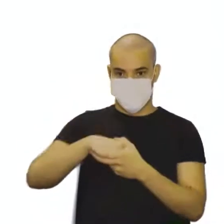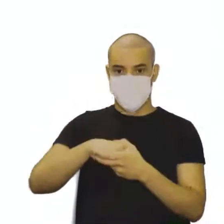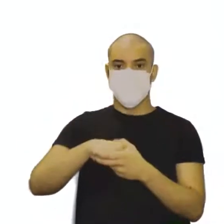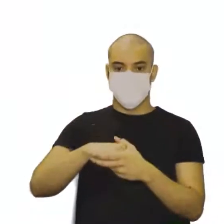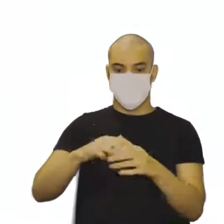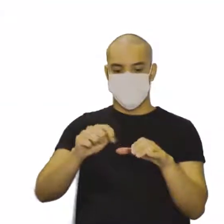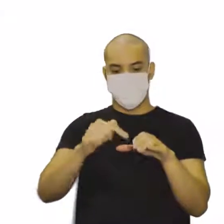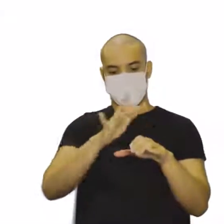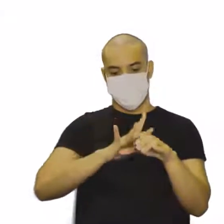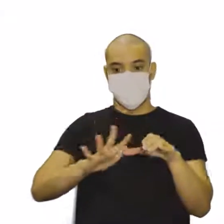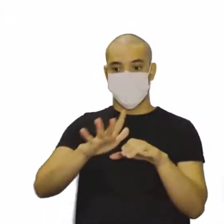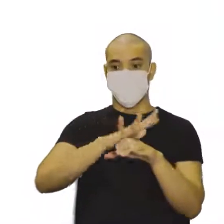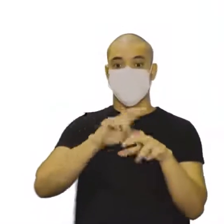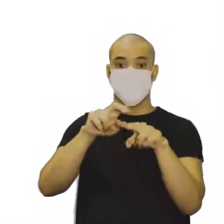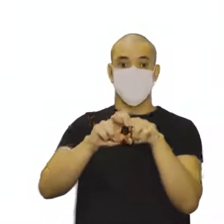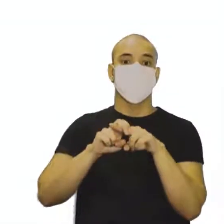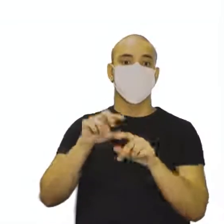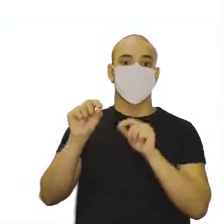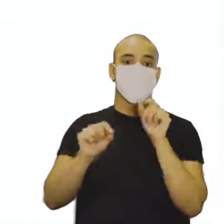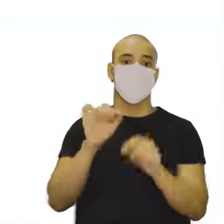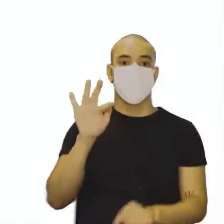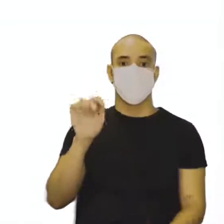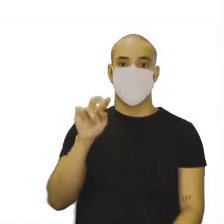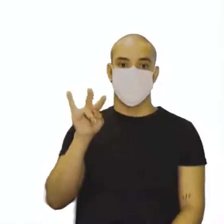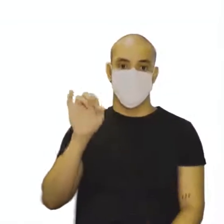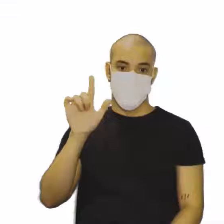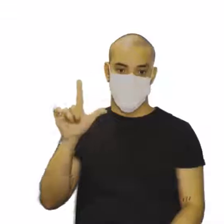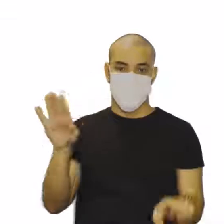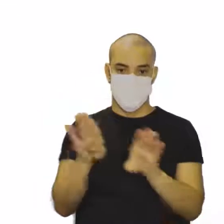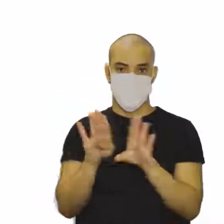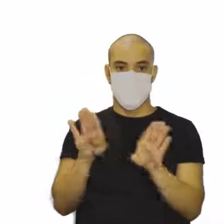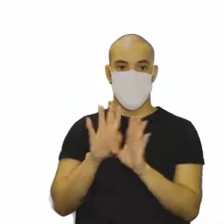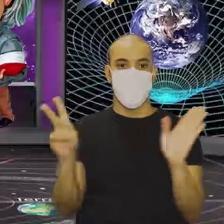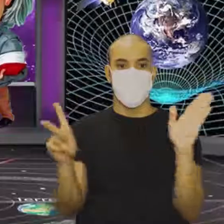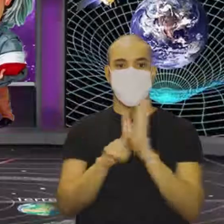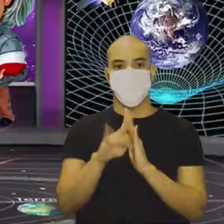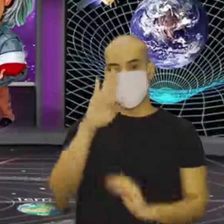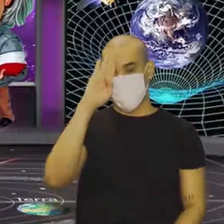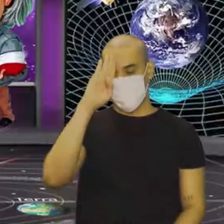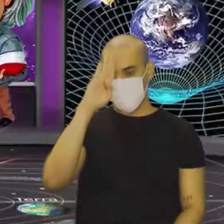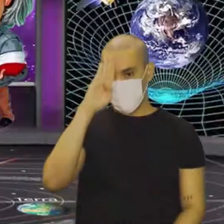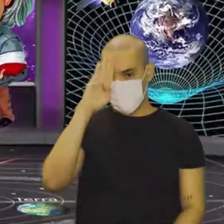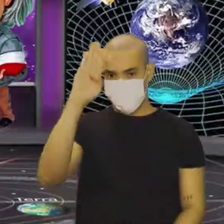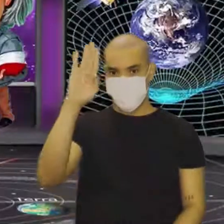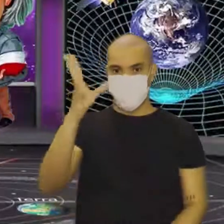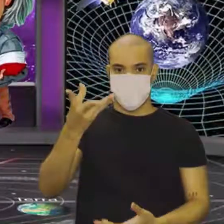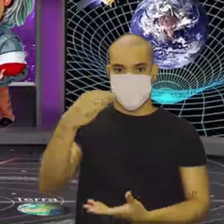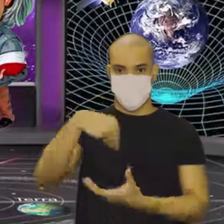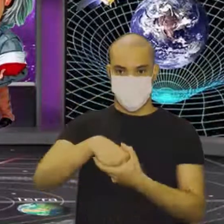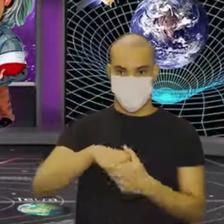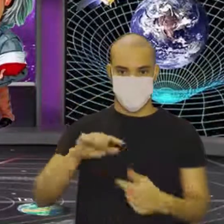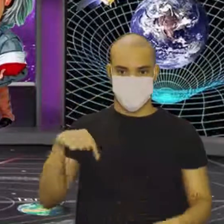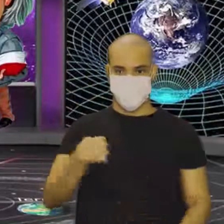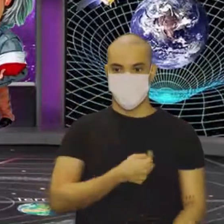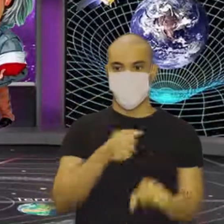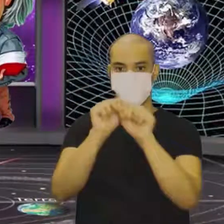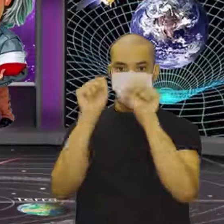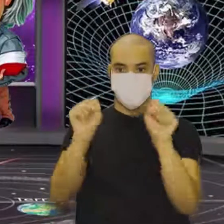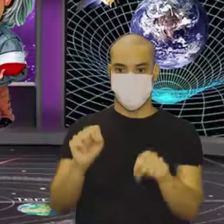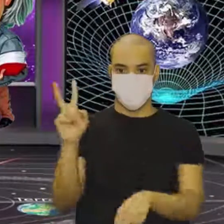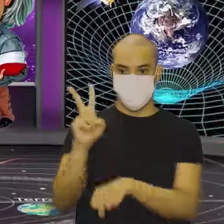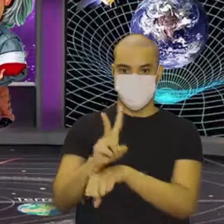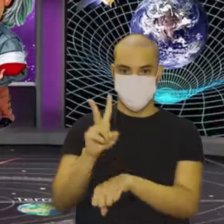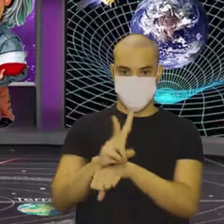tá, pessoal? Então, fusível, ele é primordial dentro aí do nosso sistema de